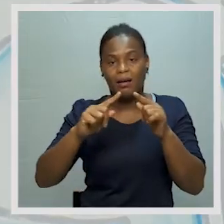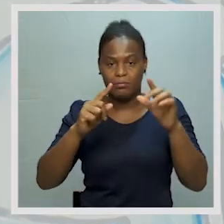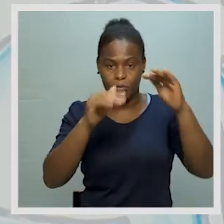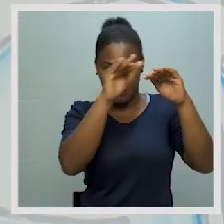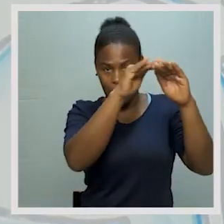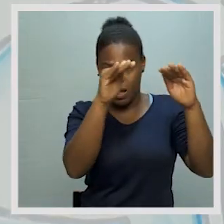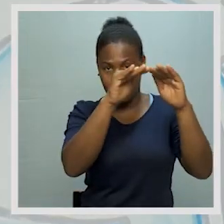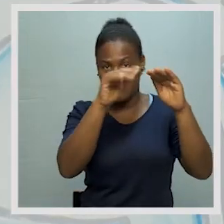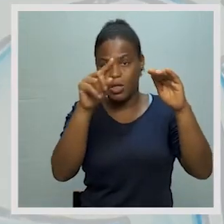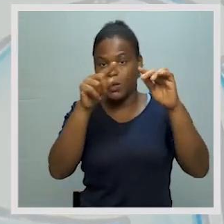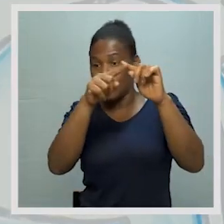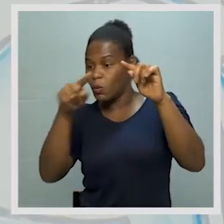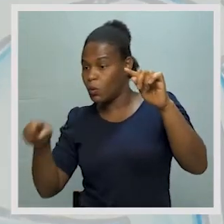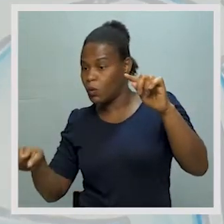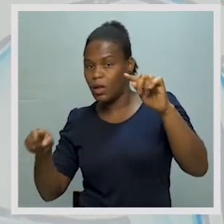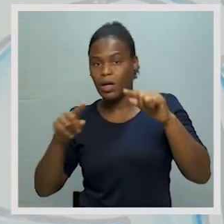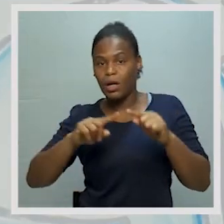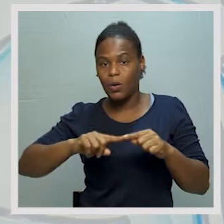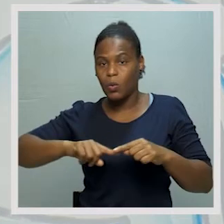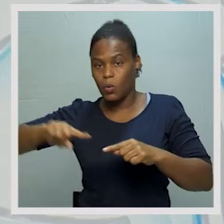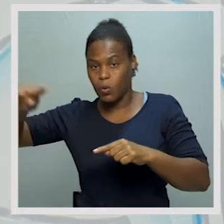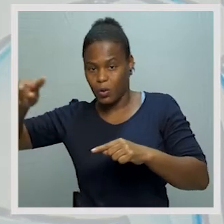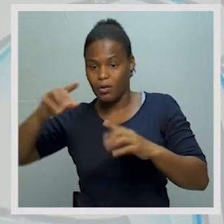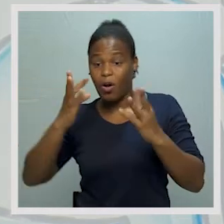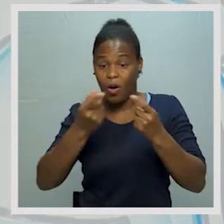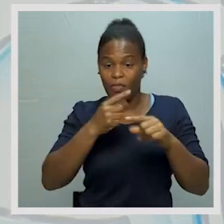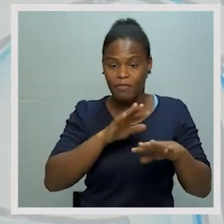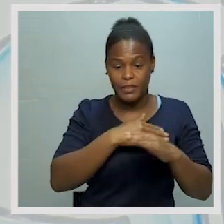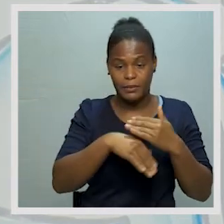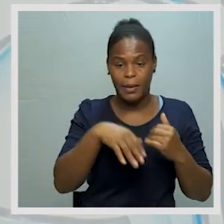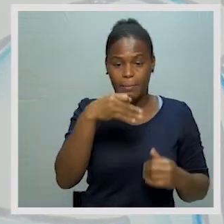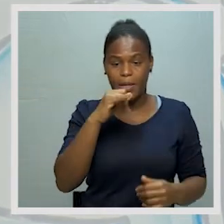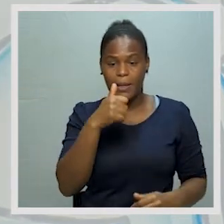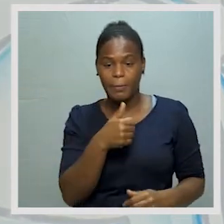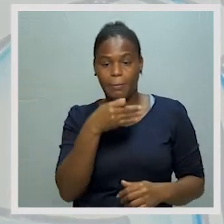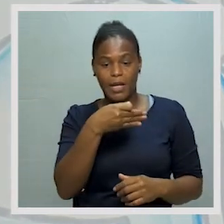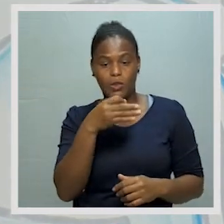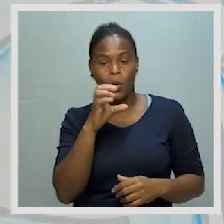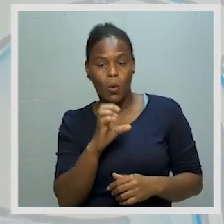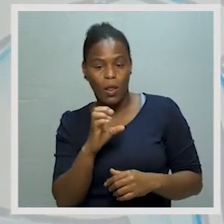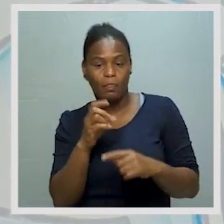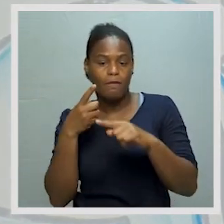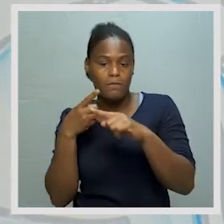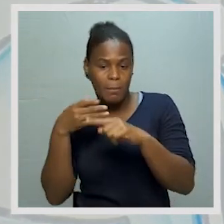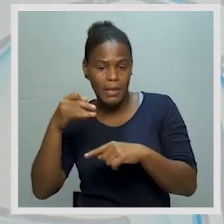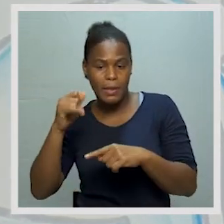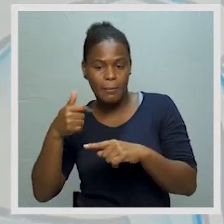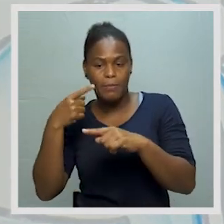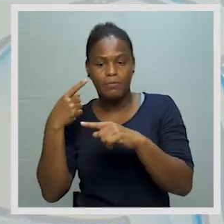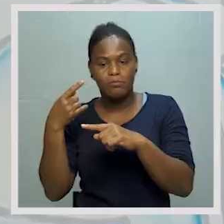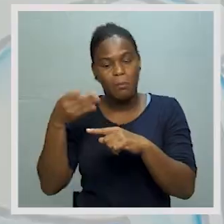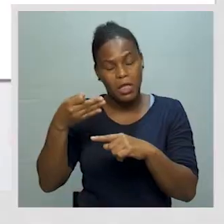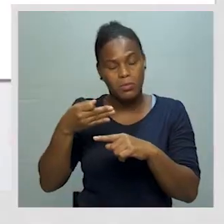vamos encontrar que PIB a preços correntes é igual a PIB a preços constantes vezes o deflator do PIB.